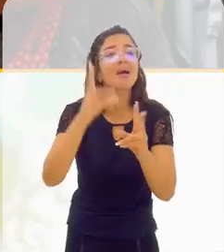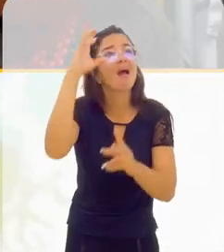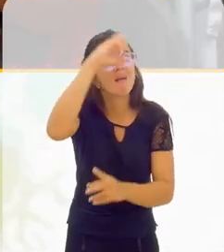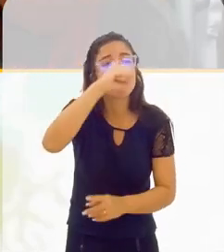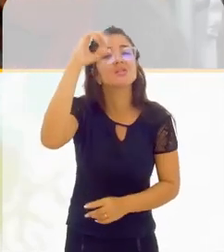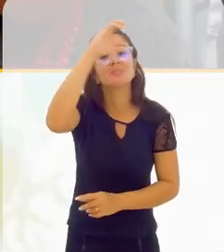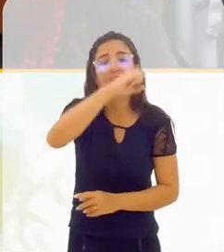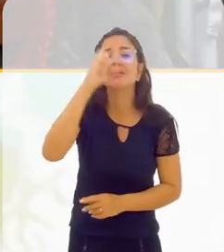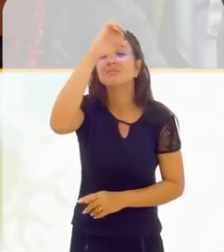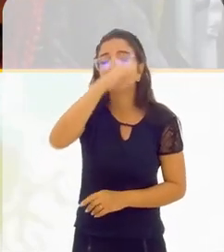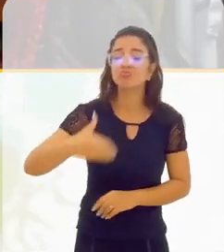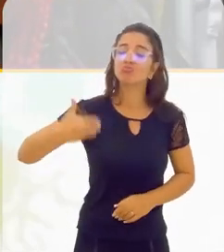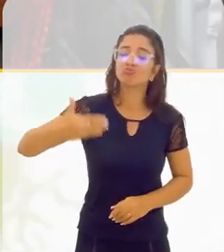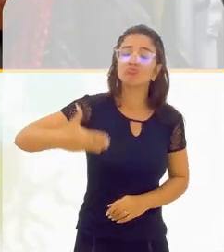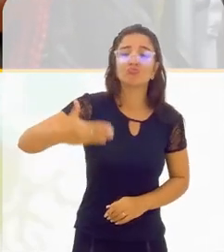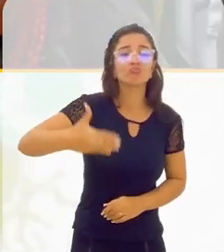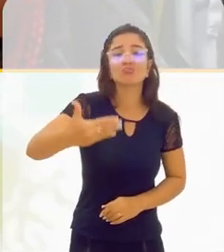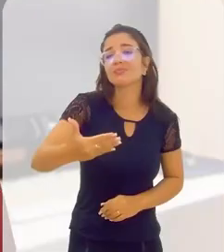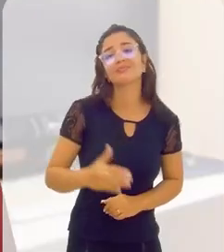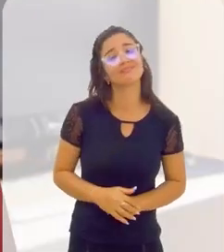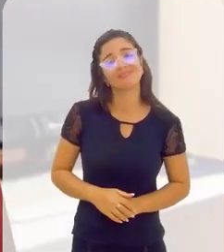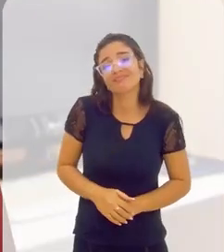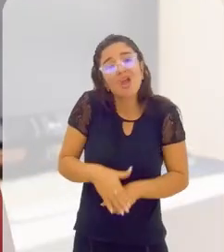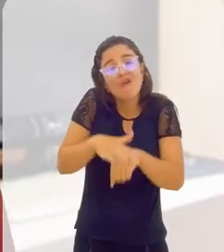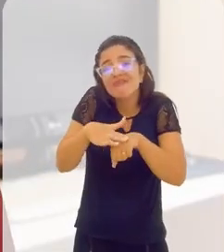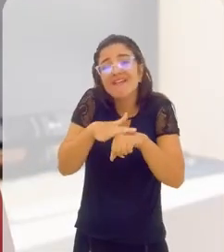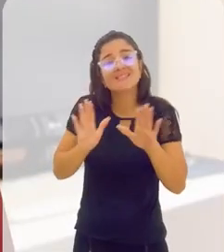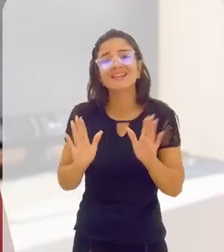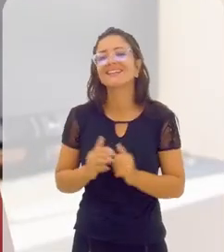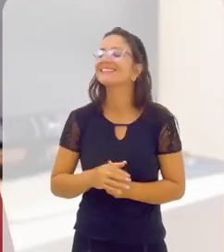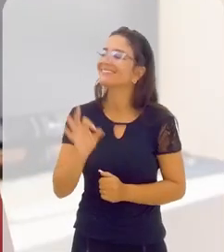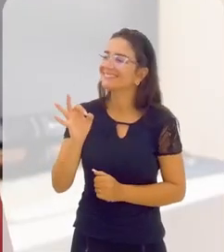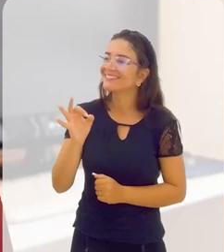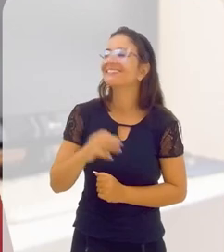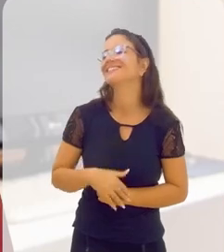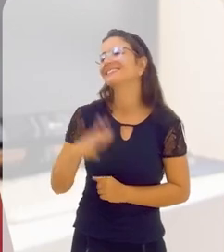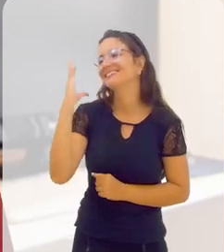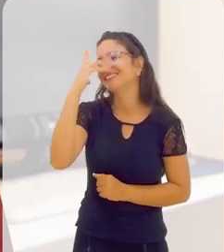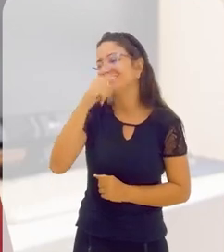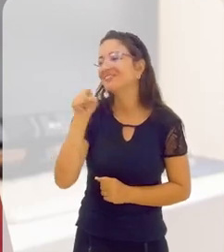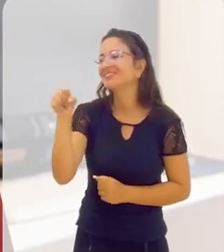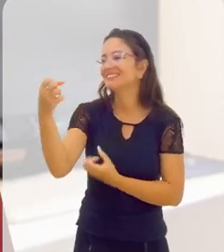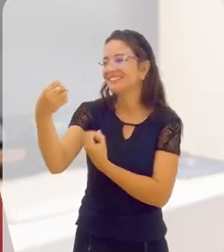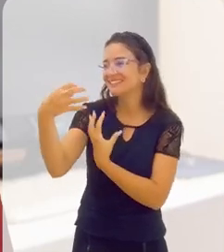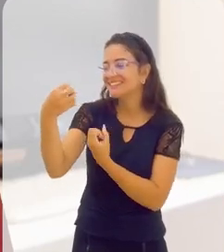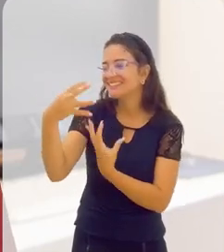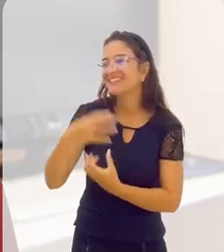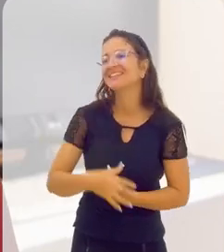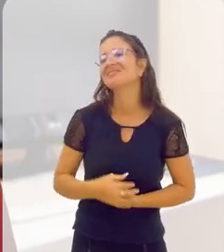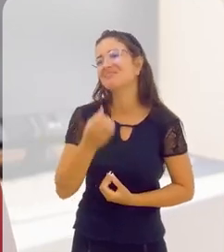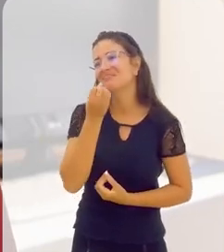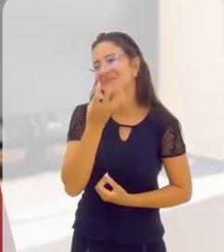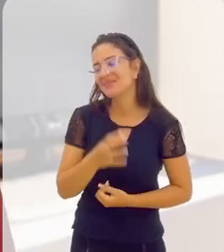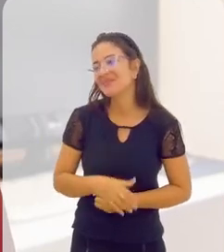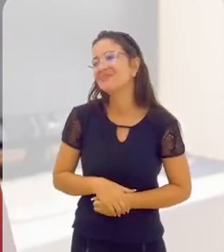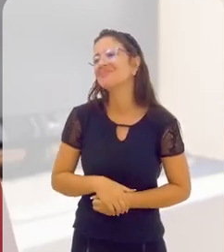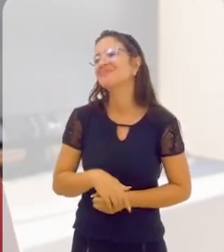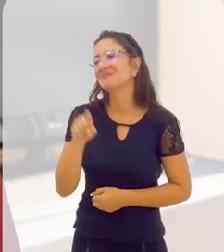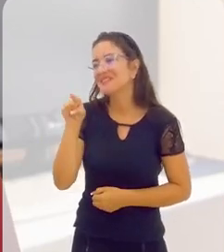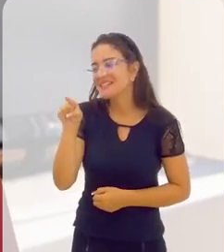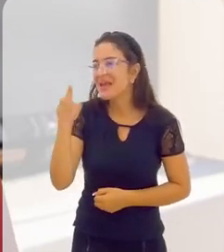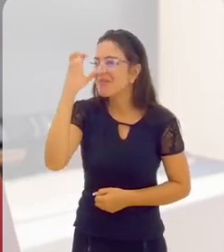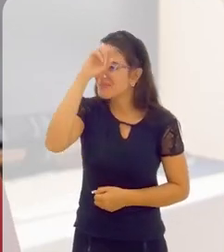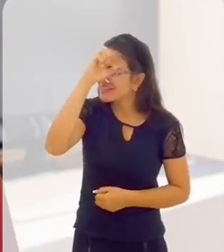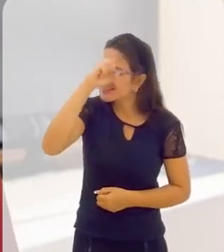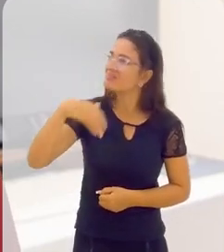tal coisa ou não é então conversar coisa linda aí você tá falando para a gente que você tá ensinando para gente primeiro dia que você